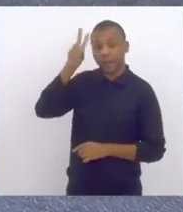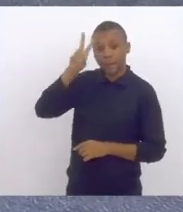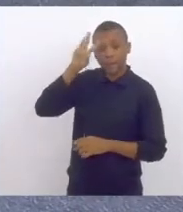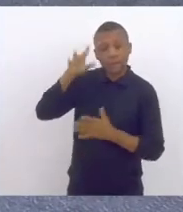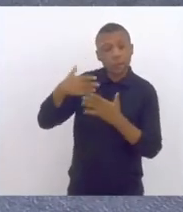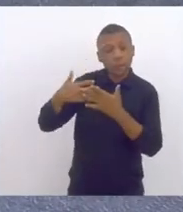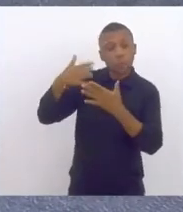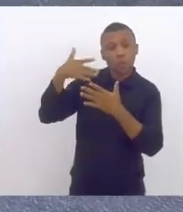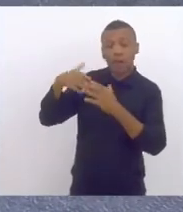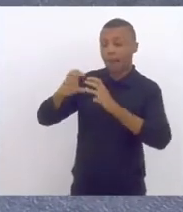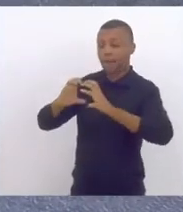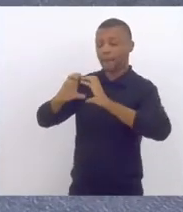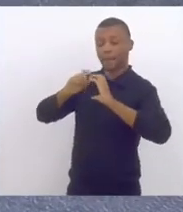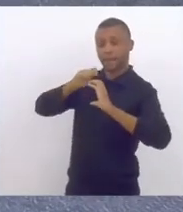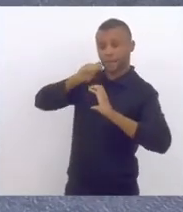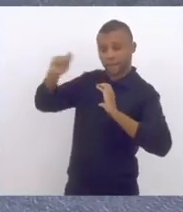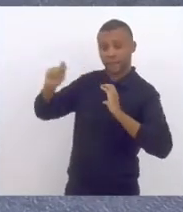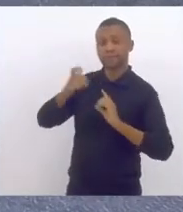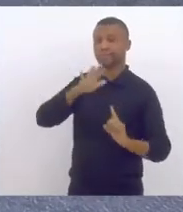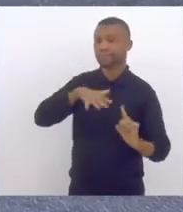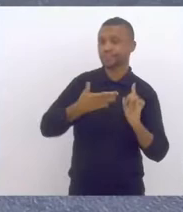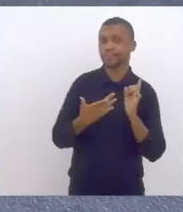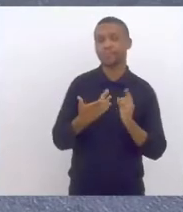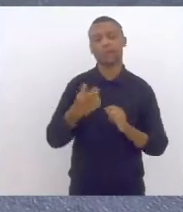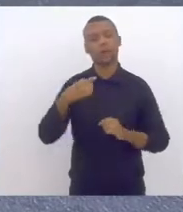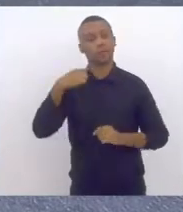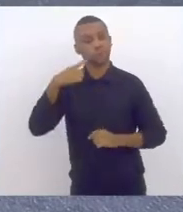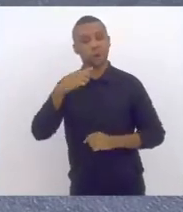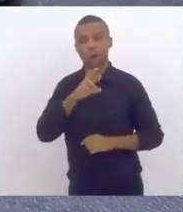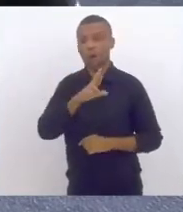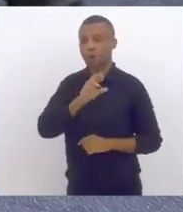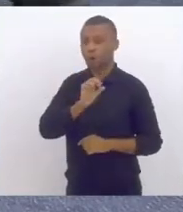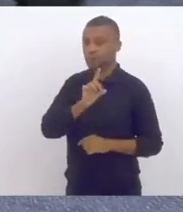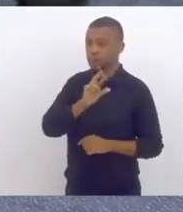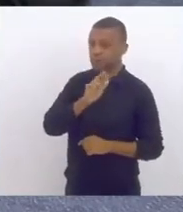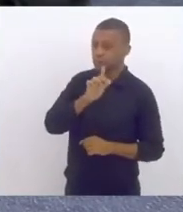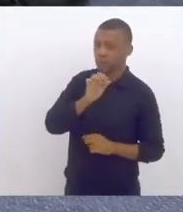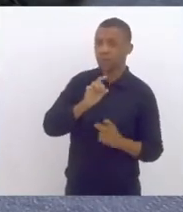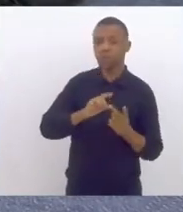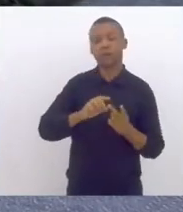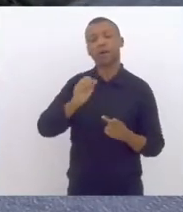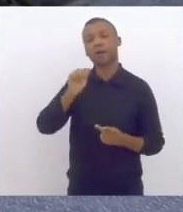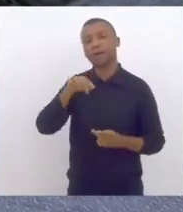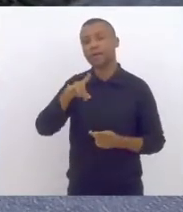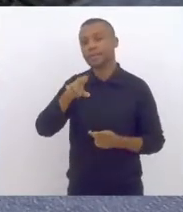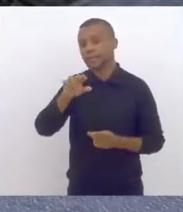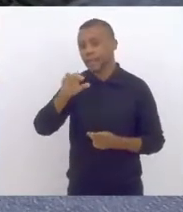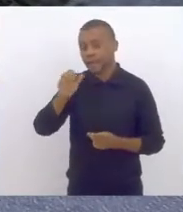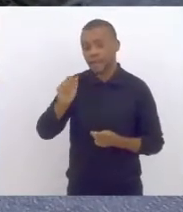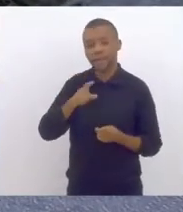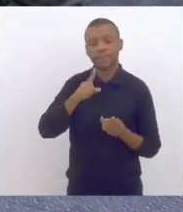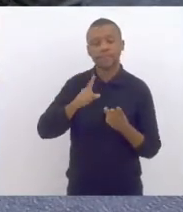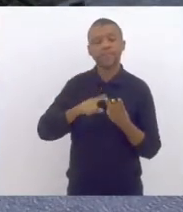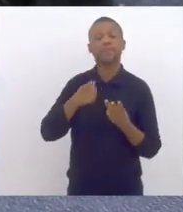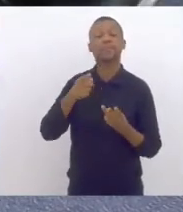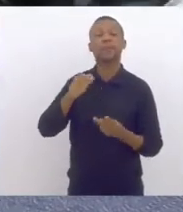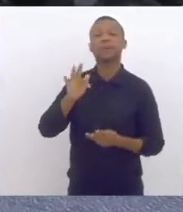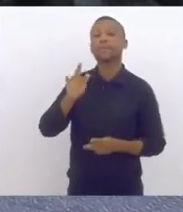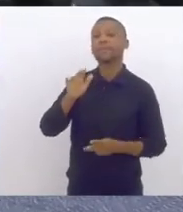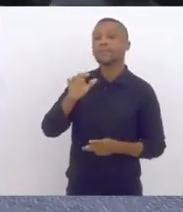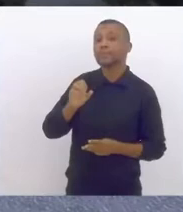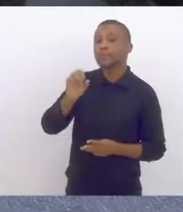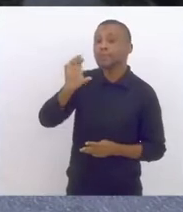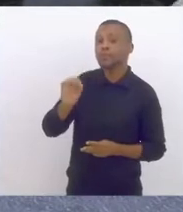doutor Rodrigo, à doutora Andréia, que durante muito tempo presidiu a associação, ao doutor Francisco, nosso querido